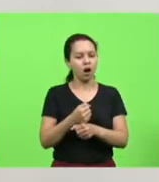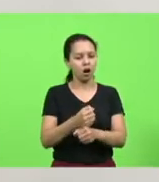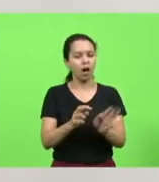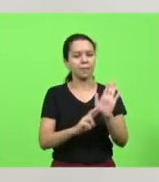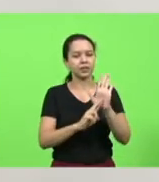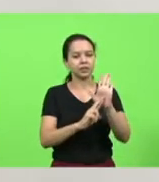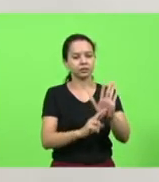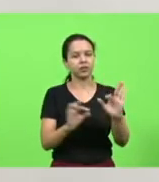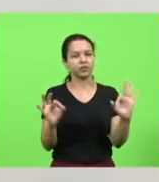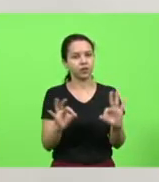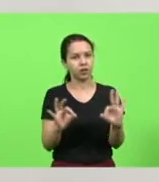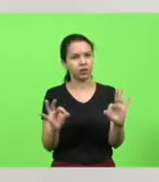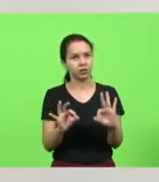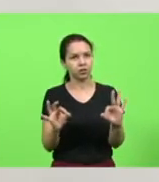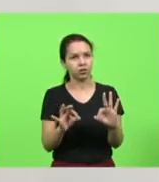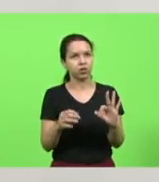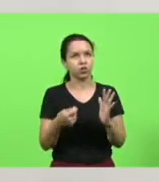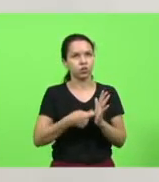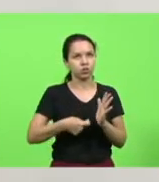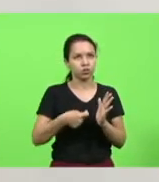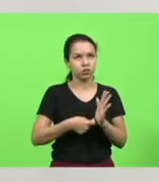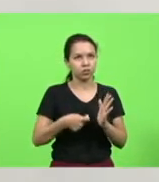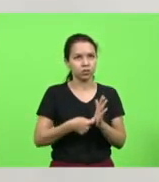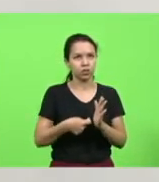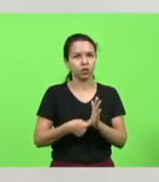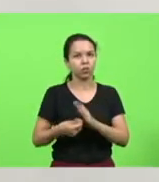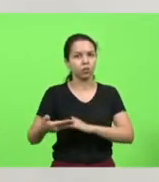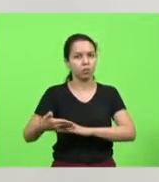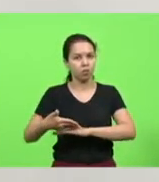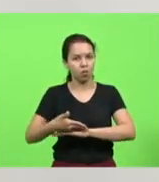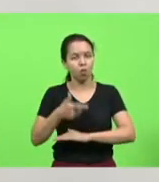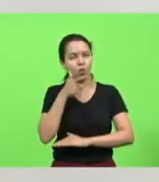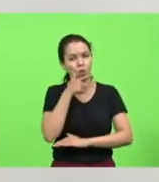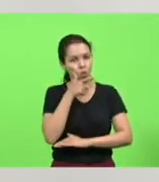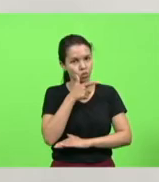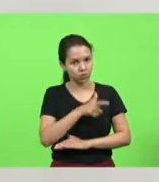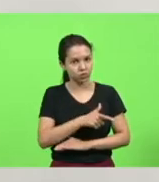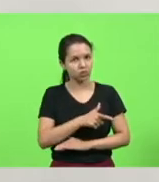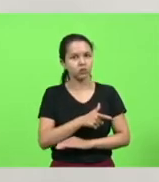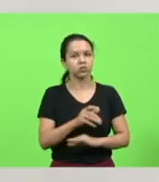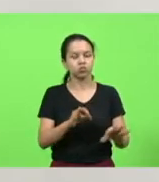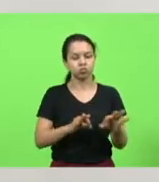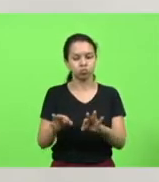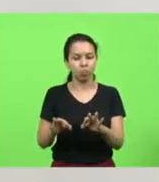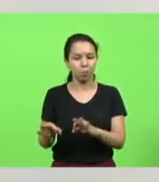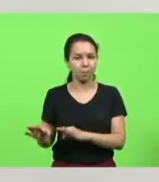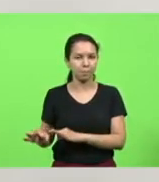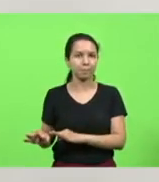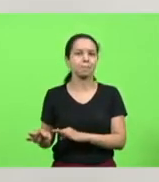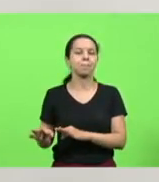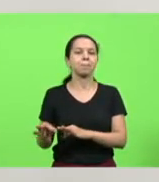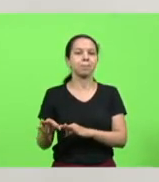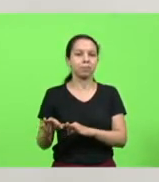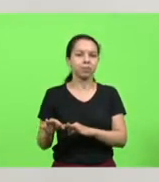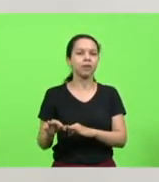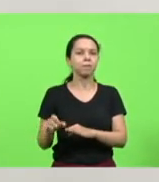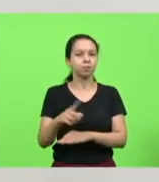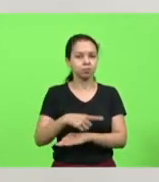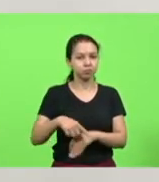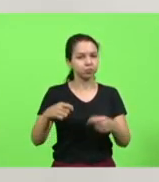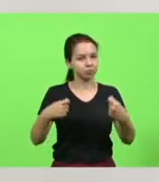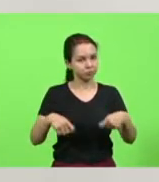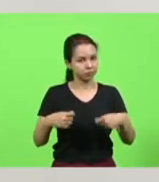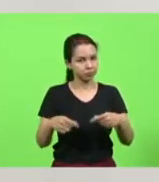lutei muito pela estadualização do porto, conseguimos estadualizar. E claro que, após estadualizar, temos que dar as condições